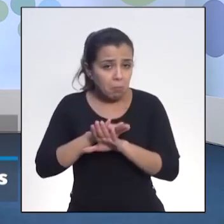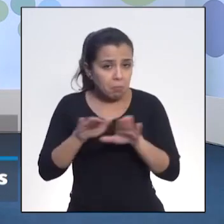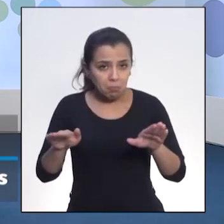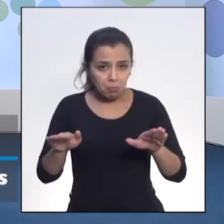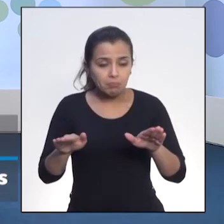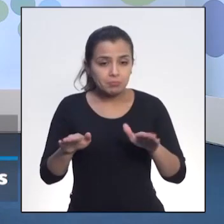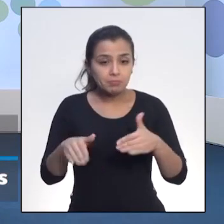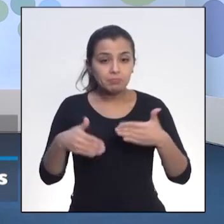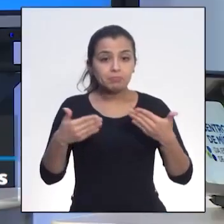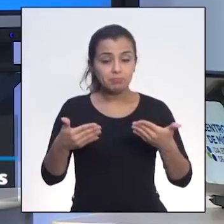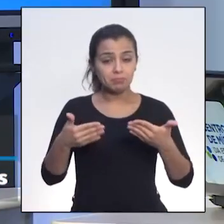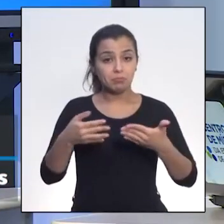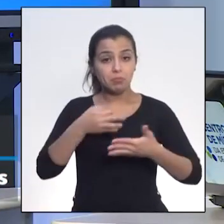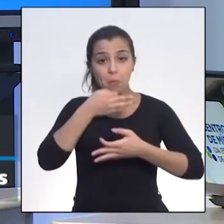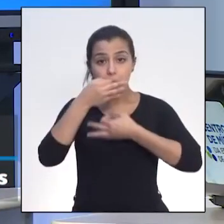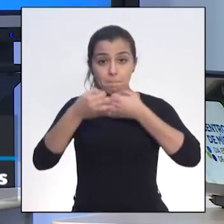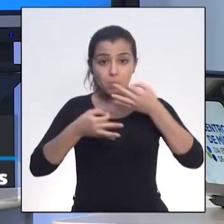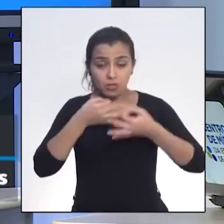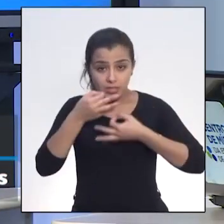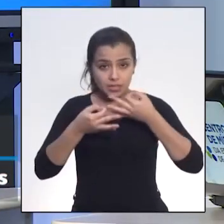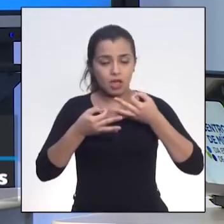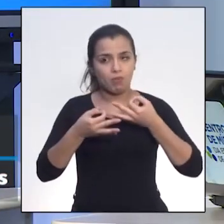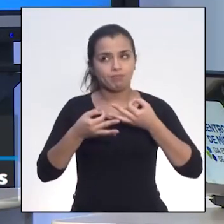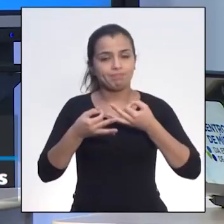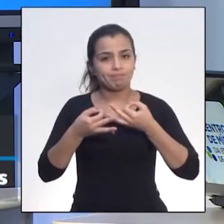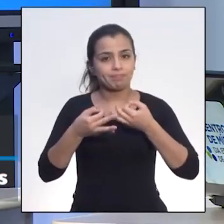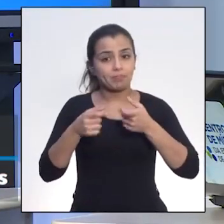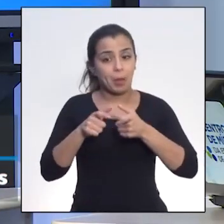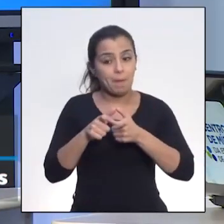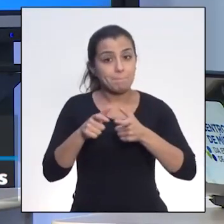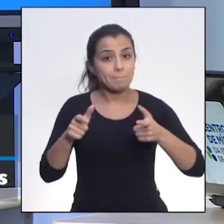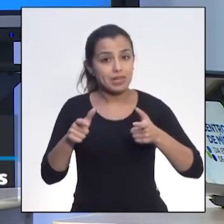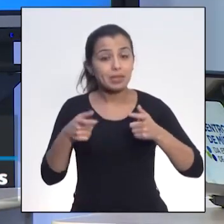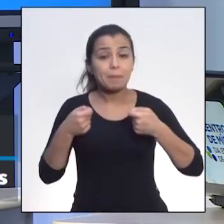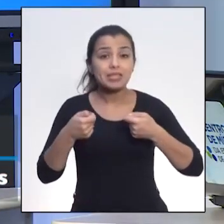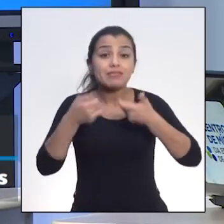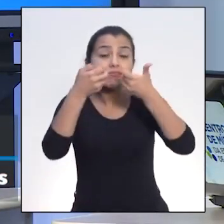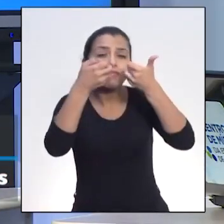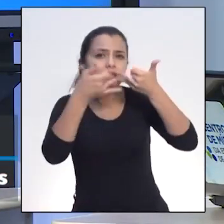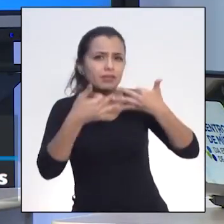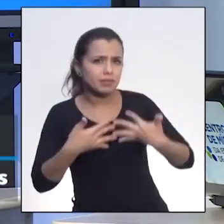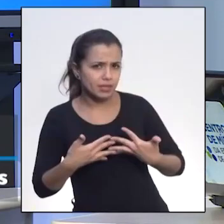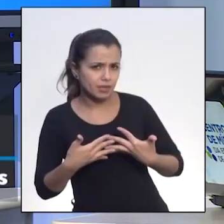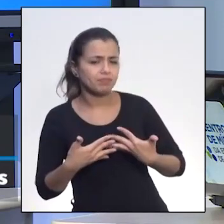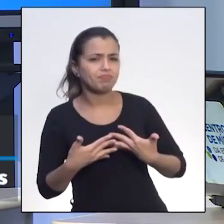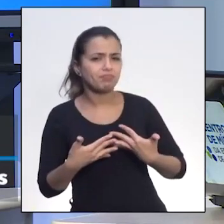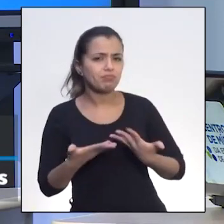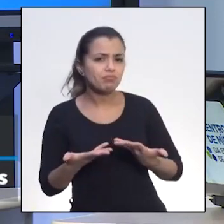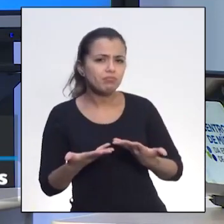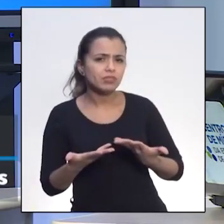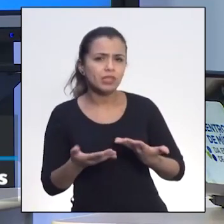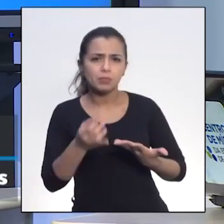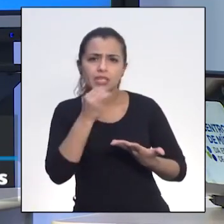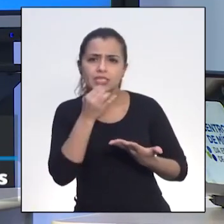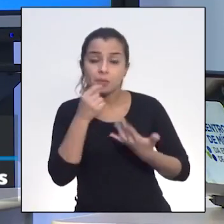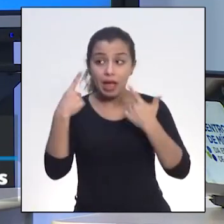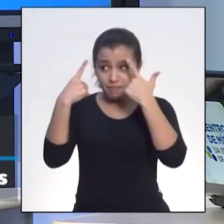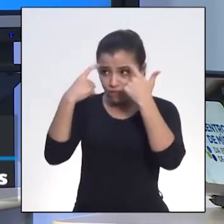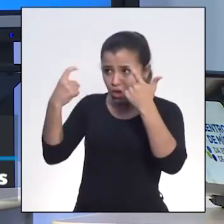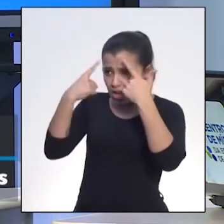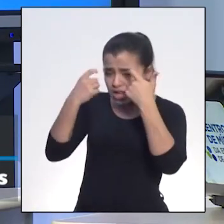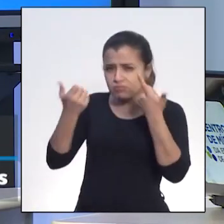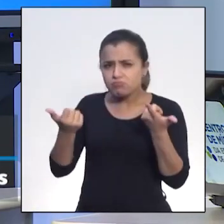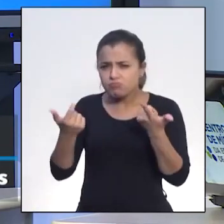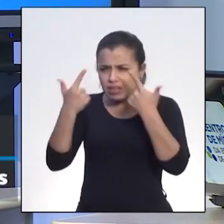que sejam além disso, para que tenha uma resenha, né, é necessário que argumente em cima das opiniões. Tem muita violência, tem que apontar quais elementos